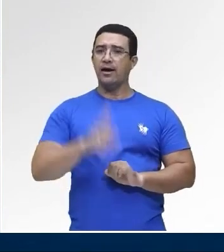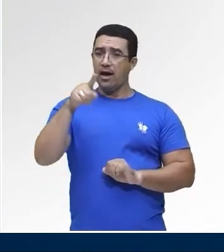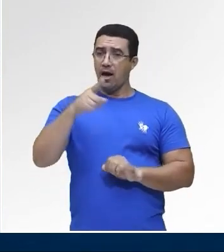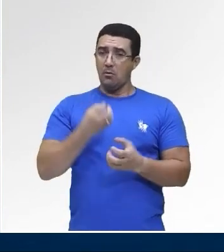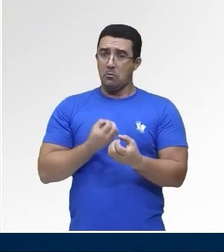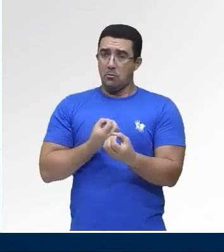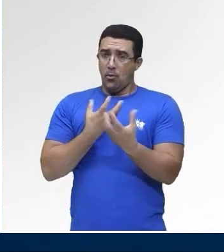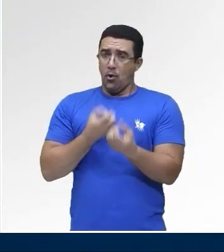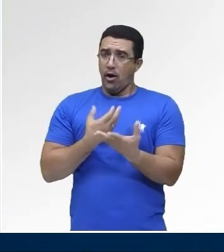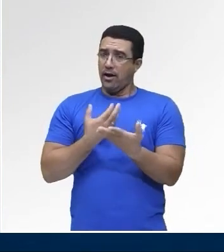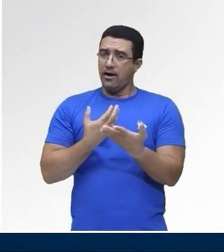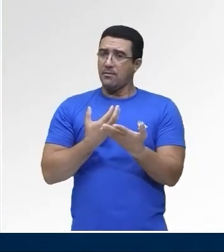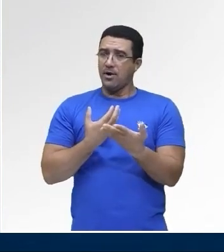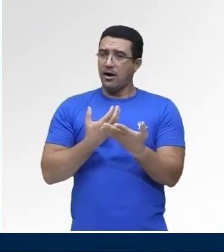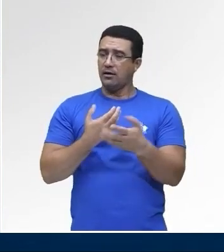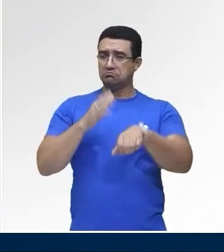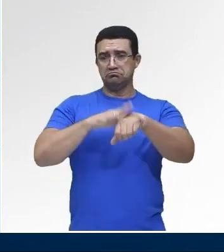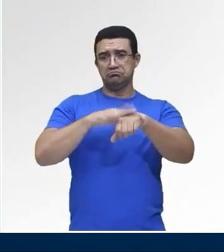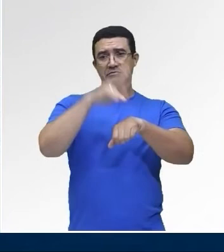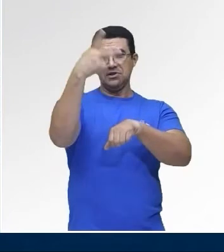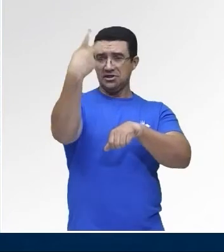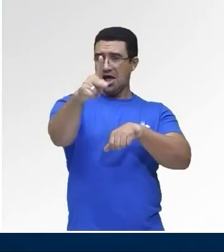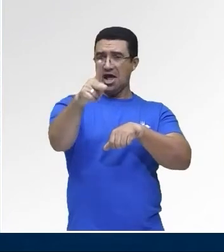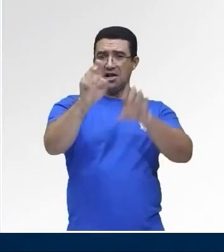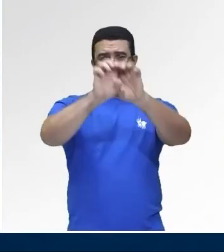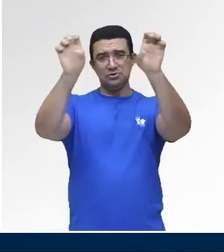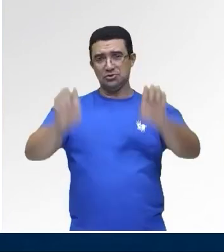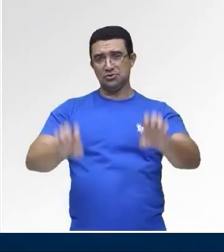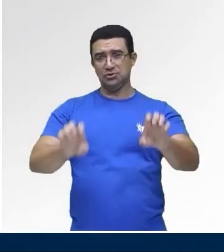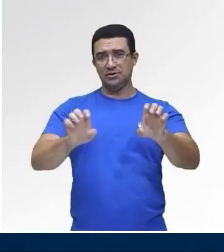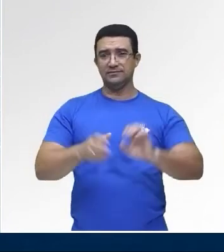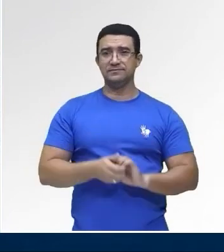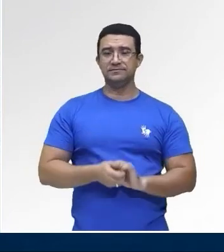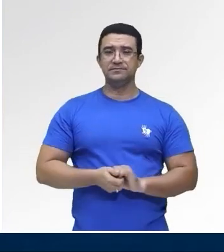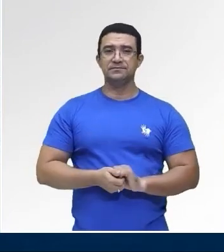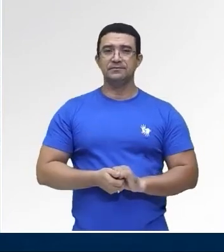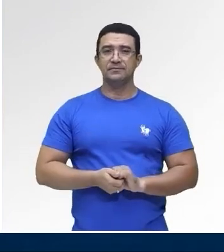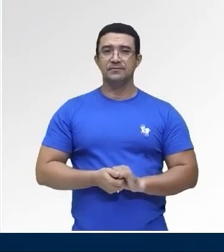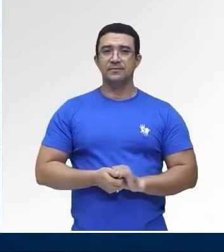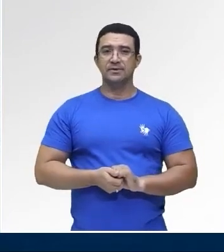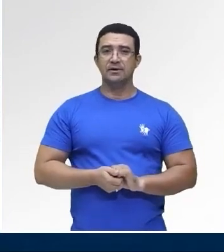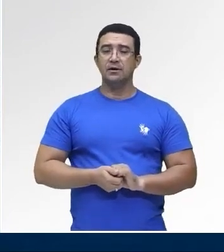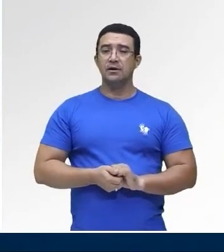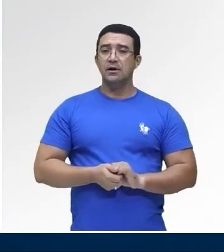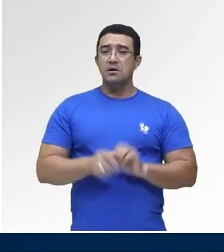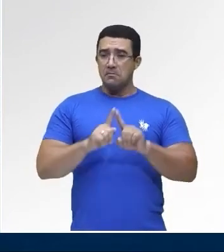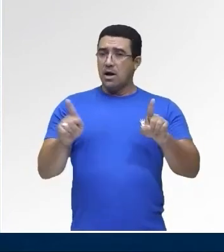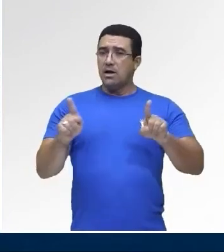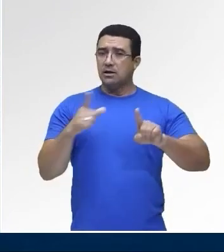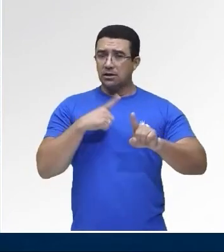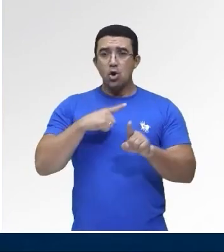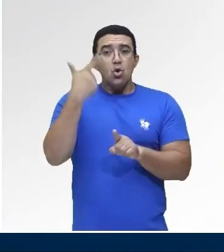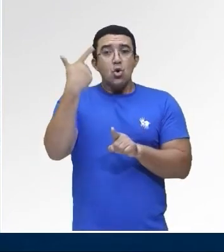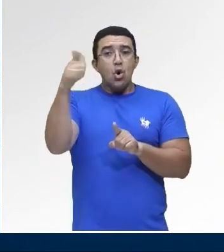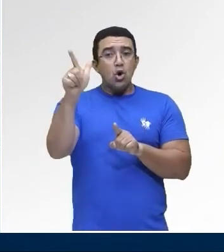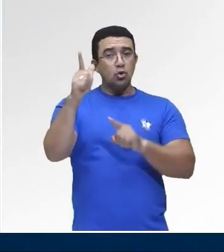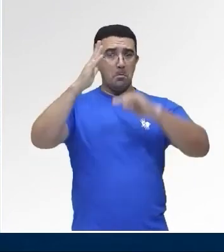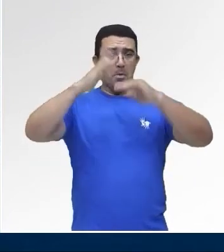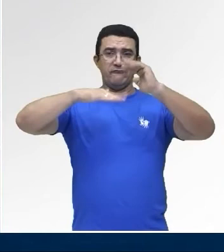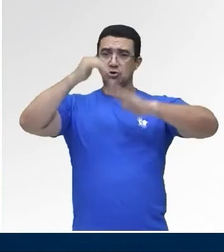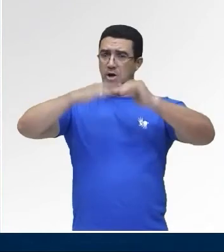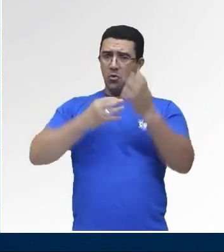dela dessa forma, tá, gente? E, é claro, existem outros poetas que